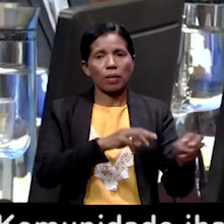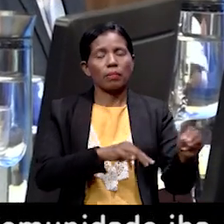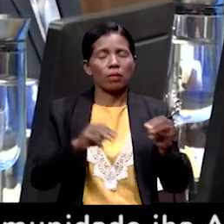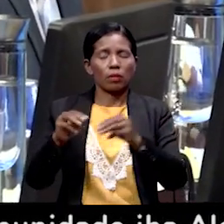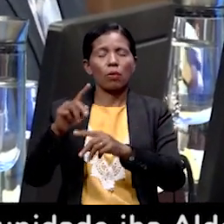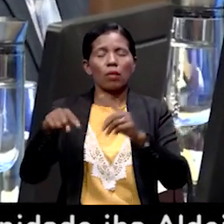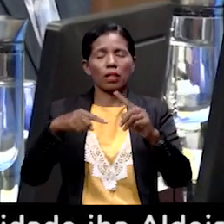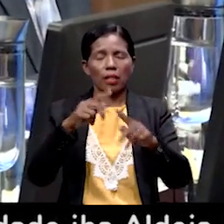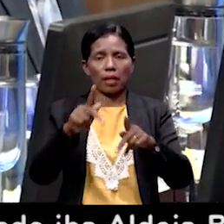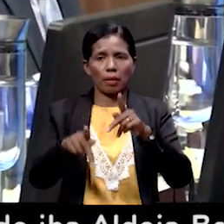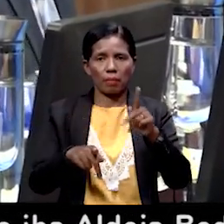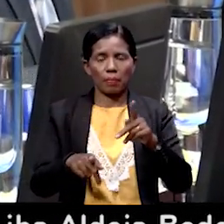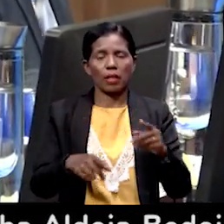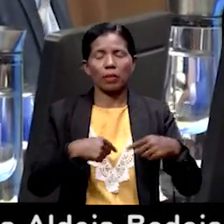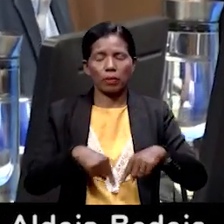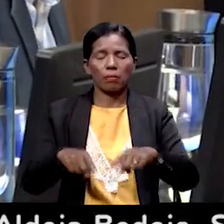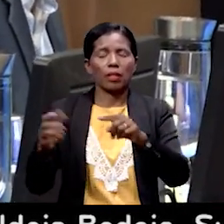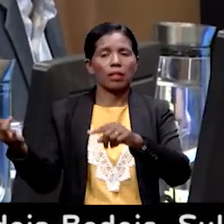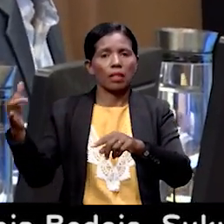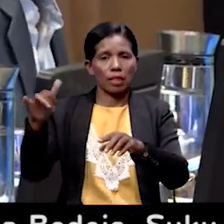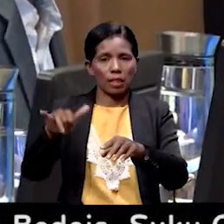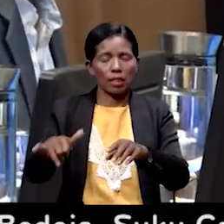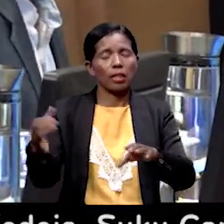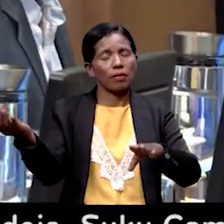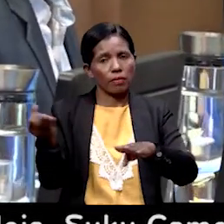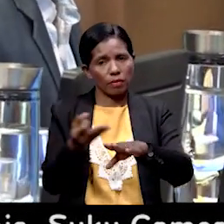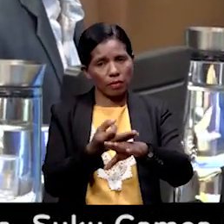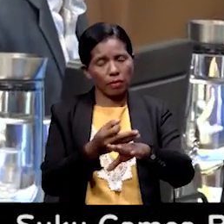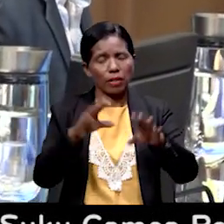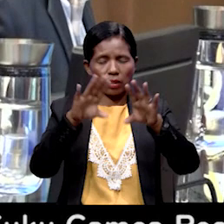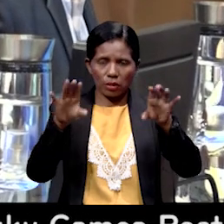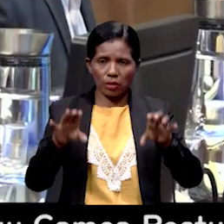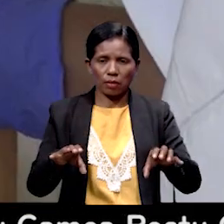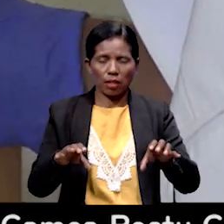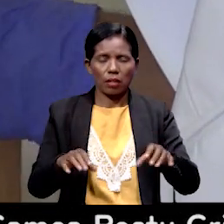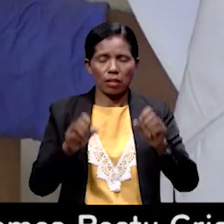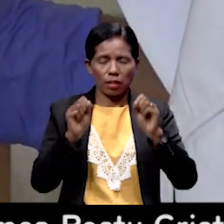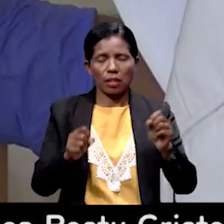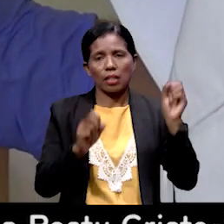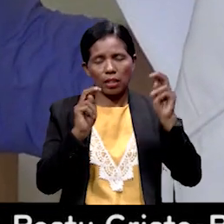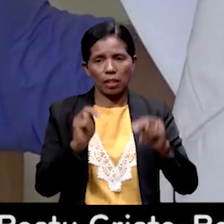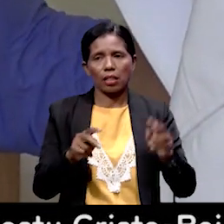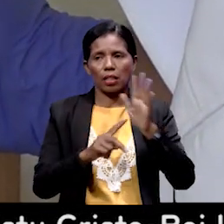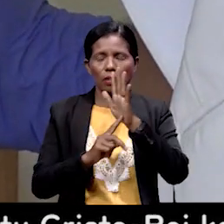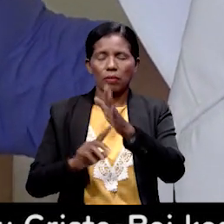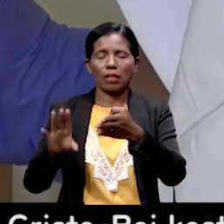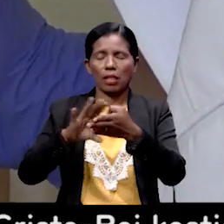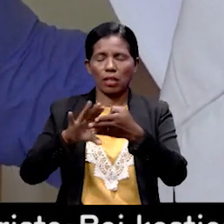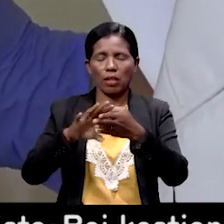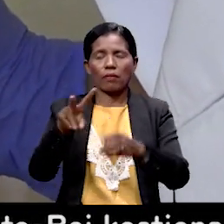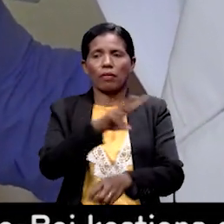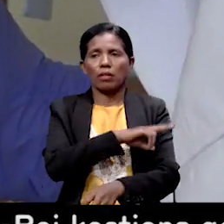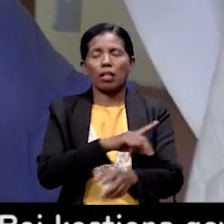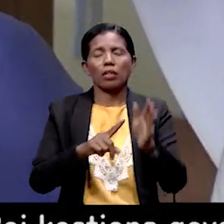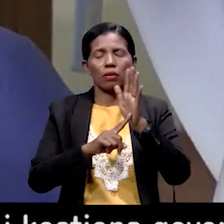cidadão balung nebe atu trata serne documento husi administração pública ka administração estado tem que atudo cartão vacina ka atudo resultado